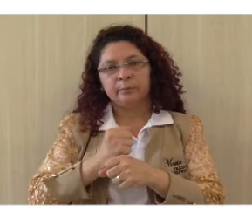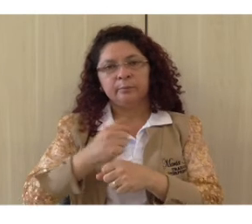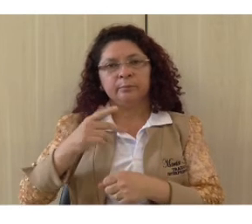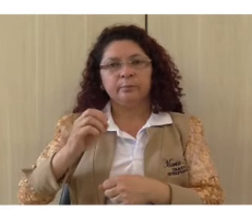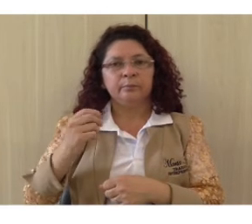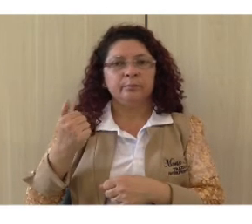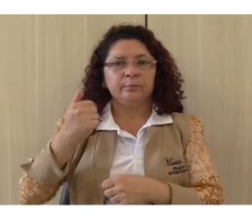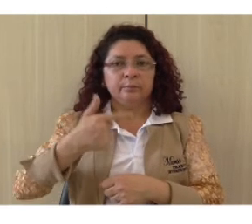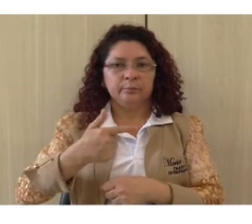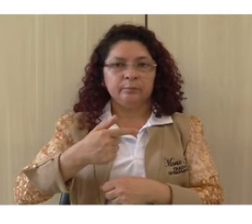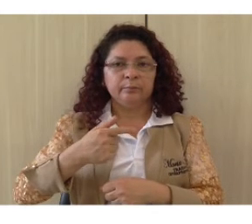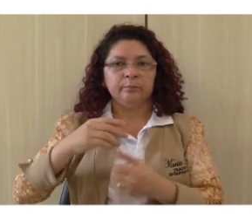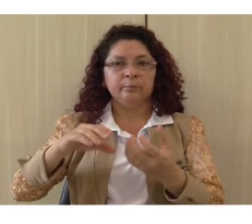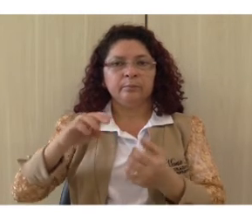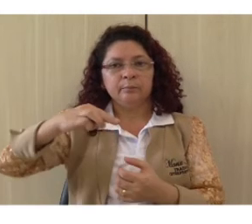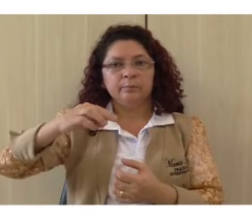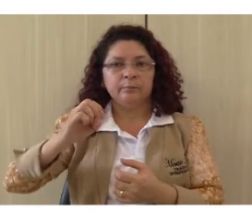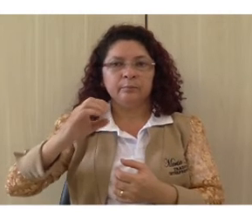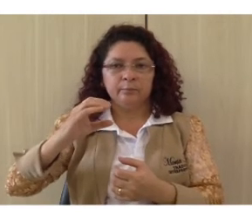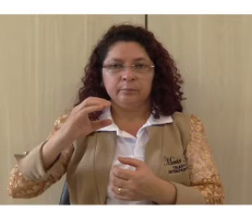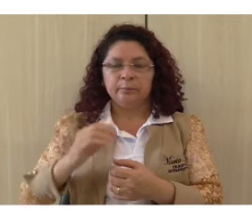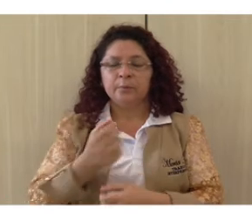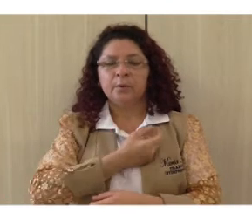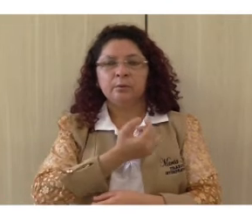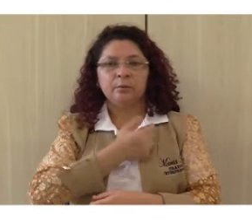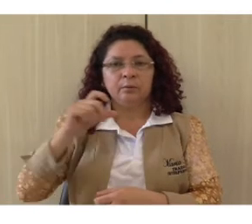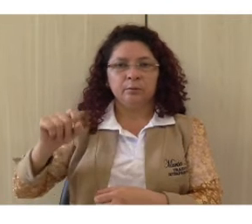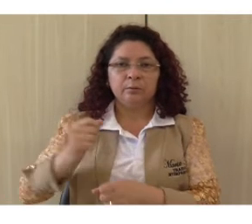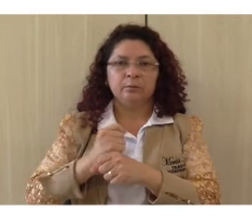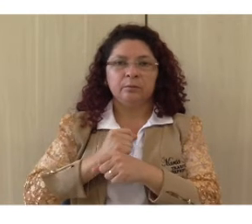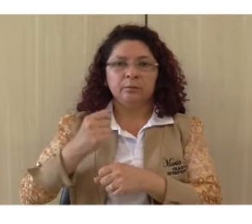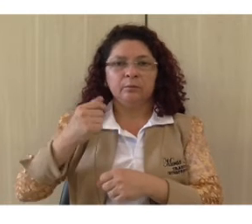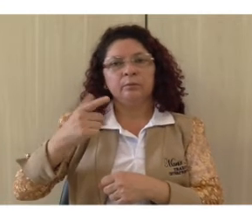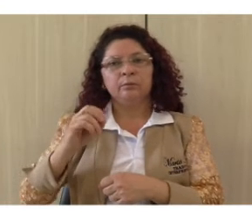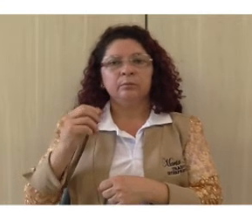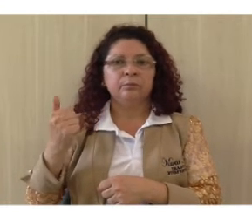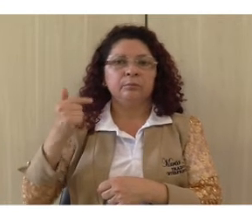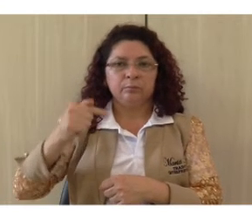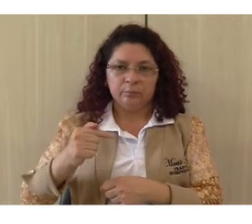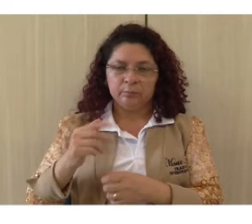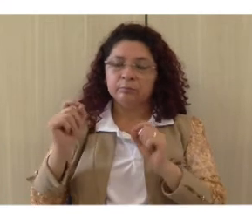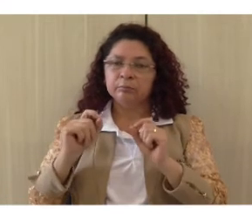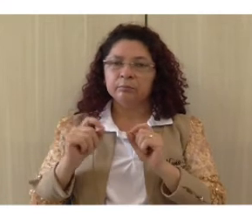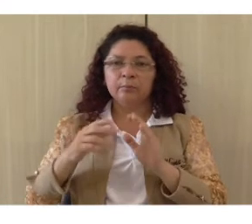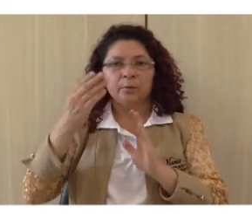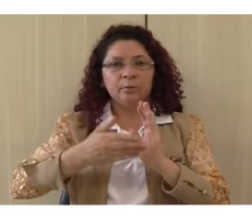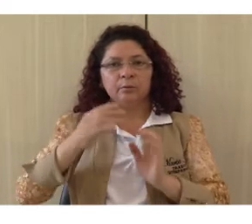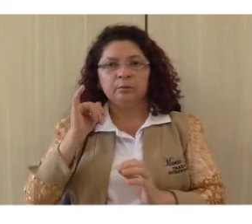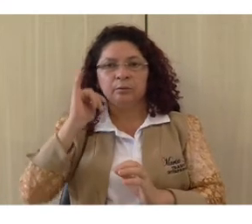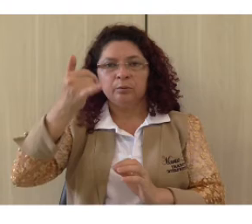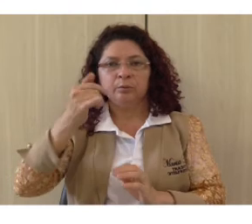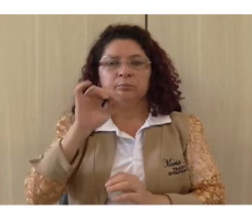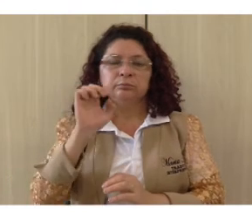MEC, alterada pela Portaria Normativa número 9 de 2017, MEC, para os efeitos deste edital. A